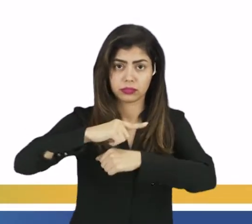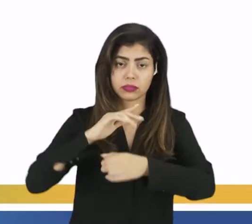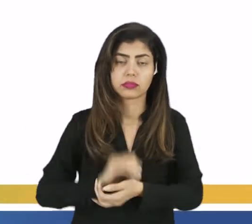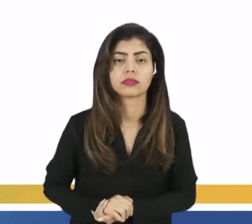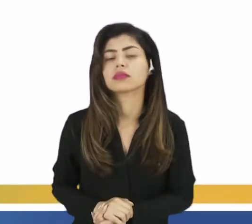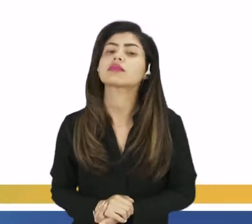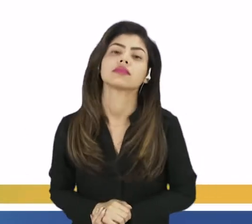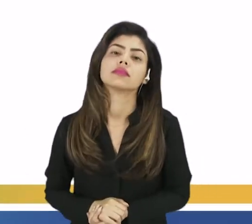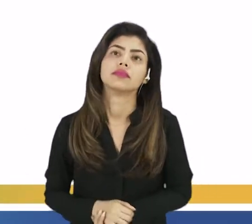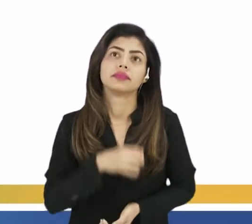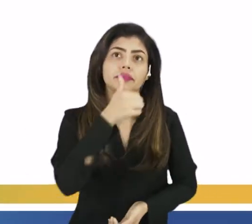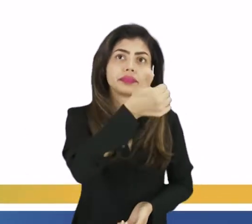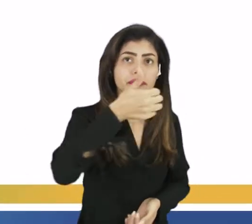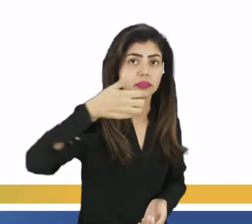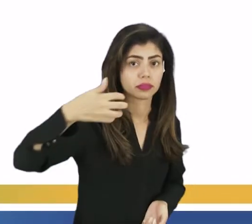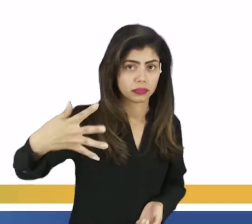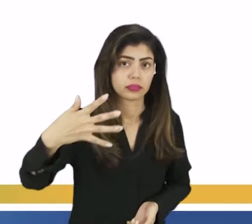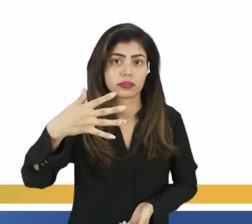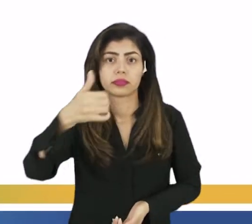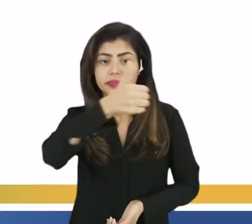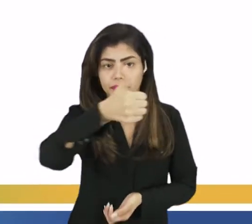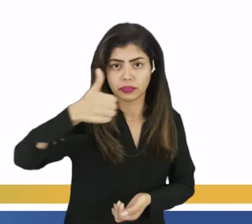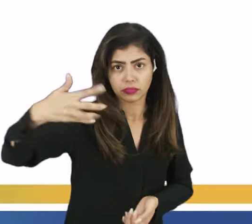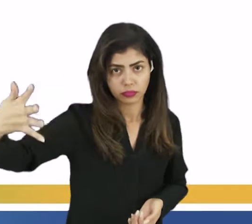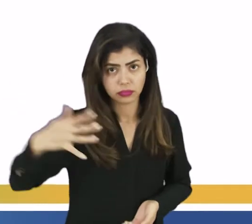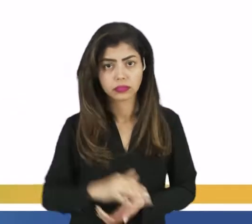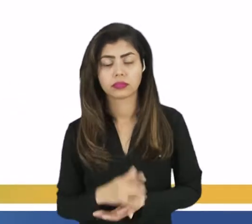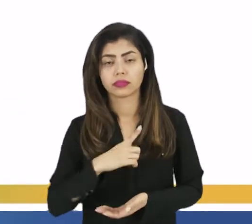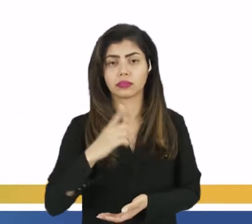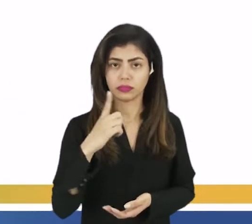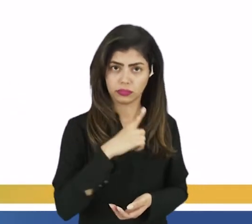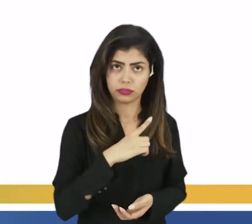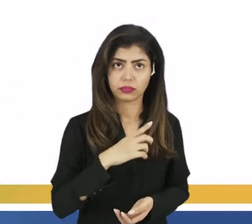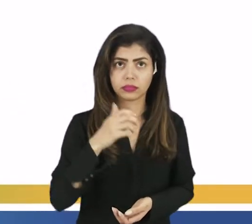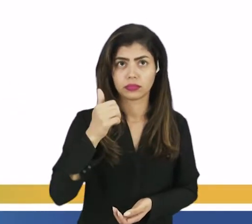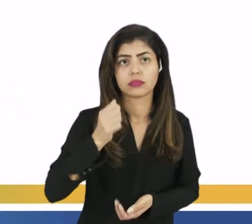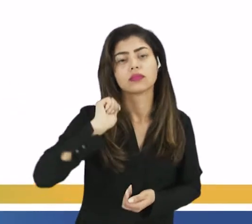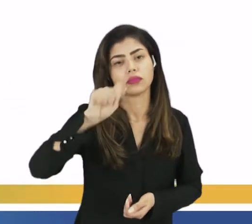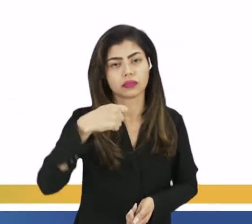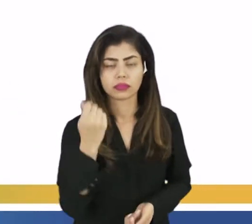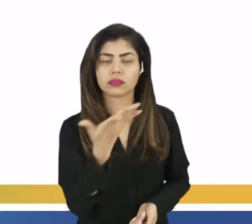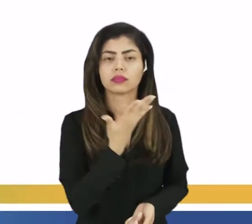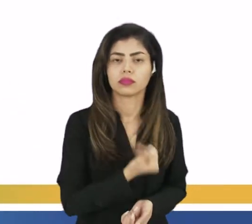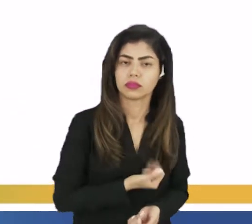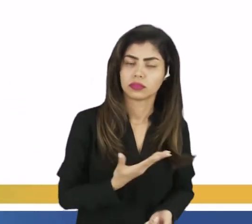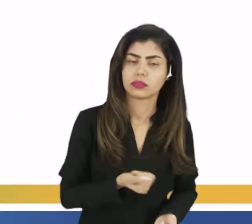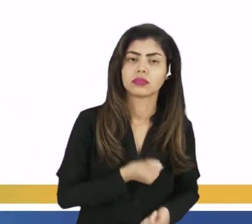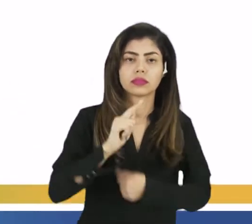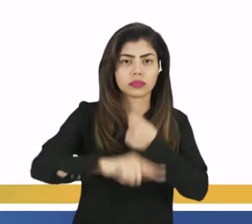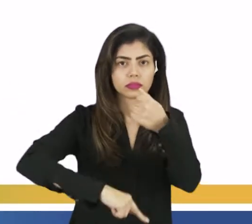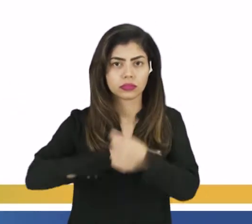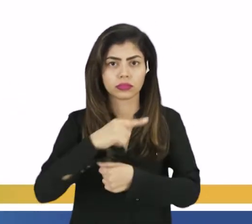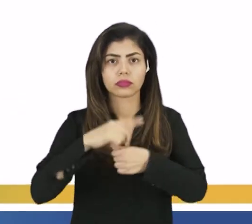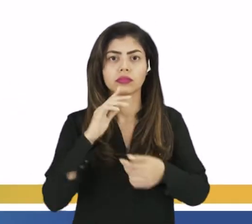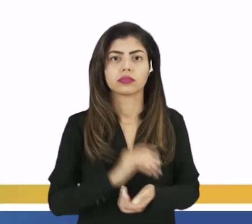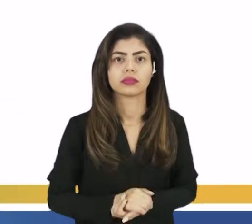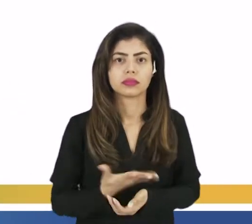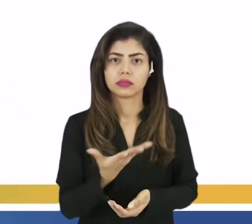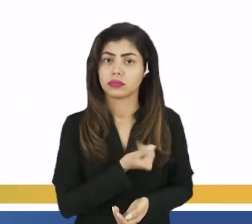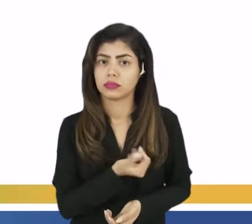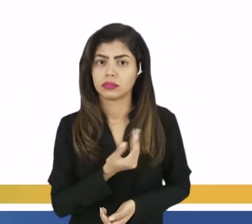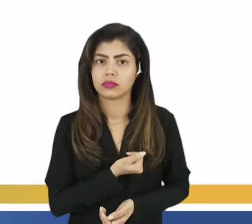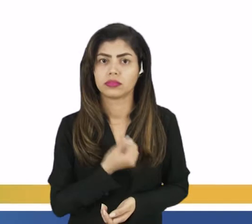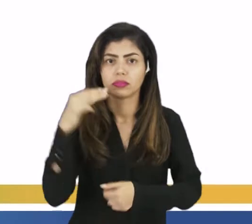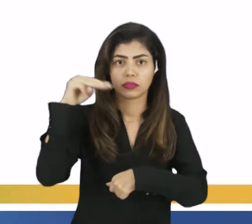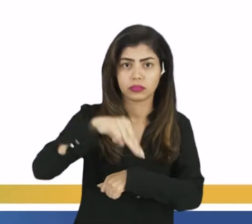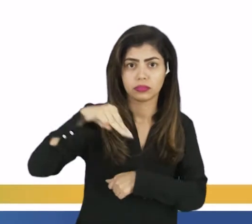então e 114 elementos químicos possui na tabela periódica o seu símbolo número atômico número